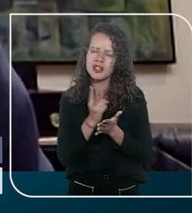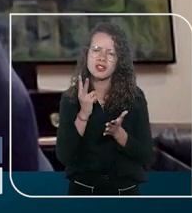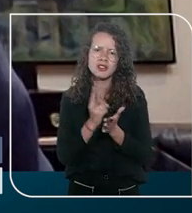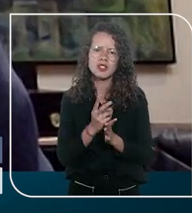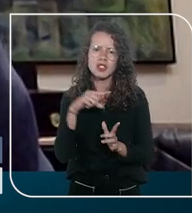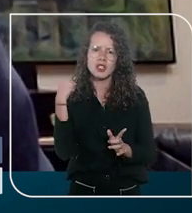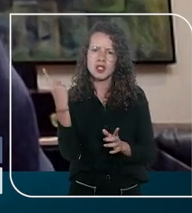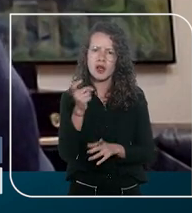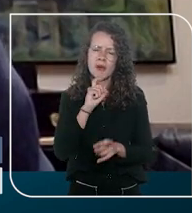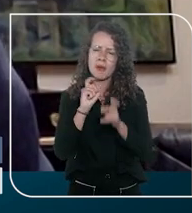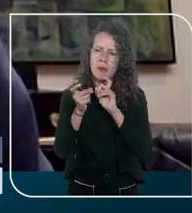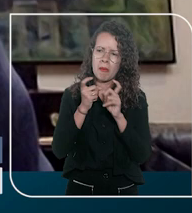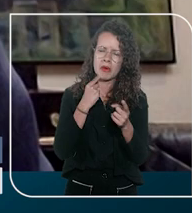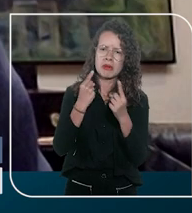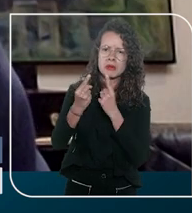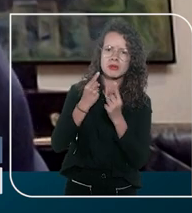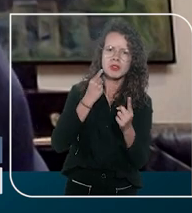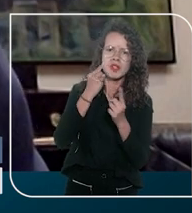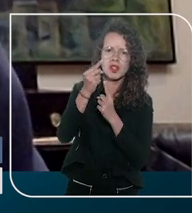como um